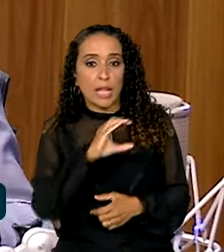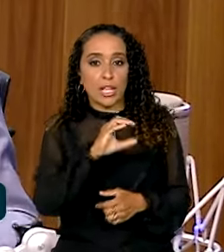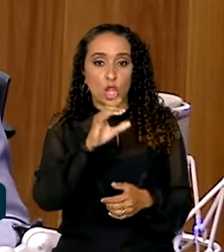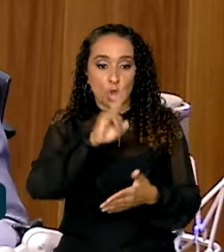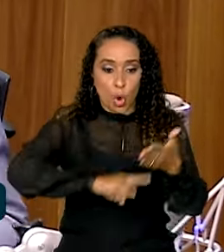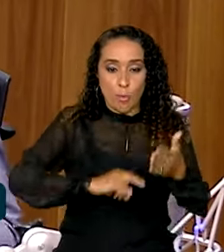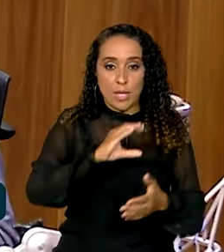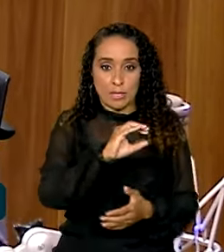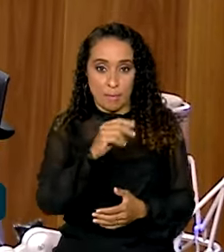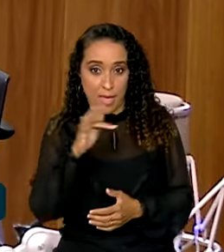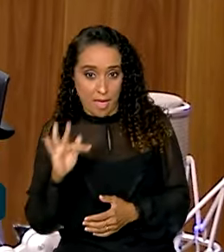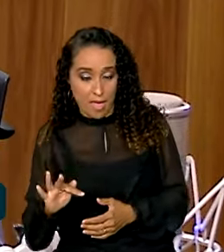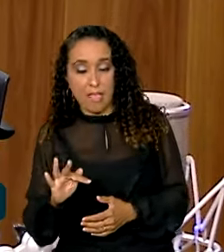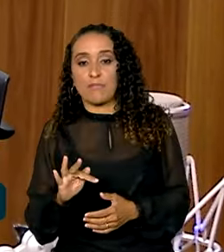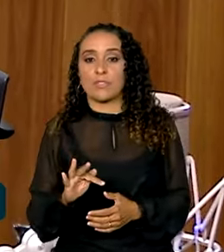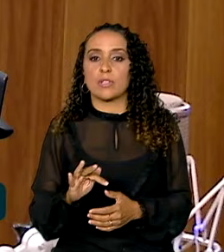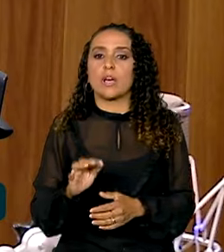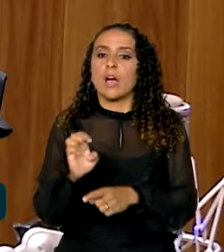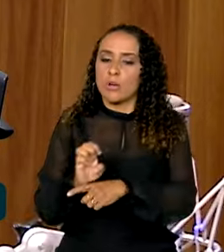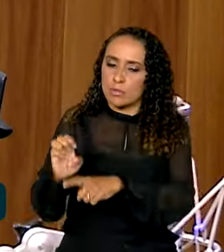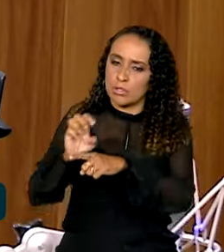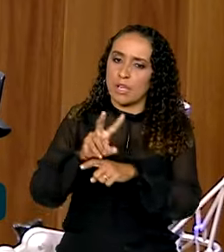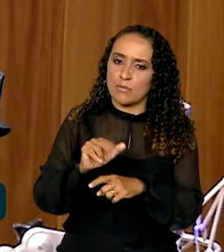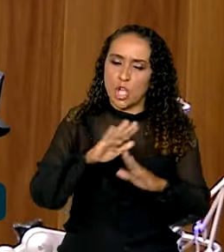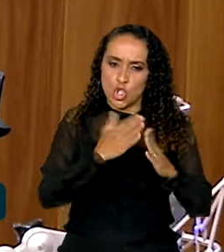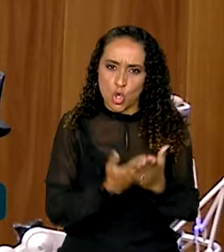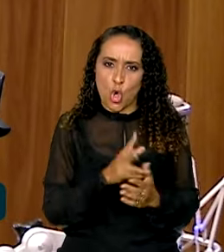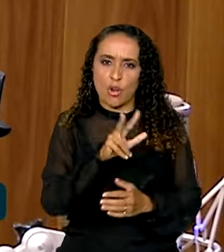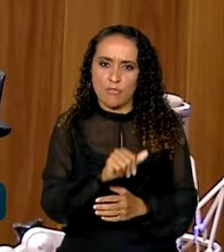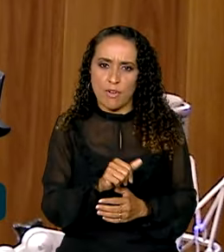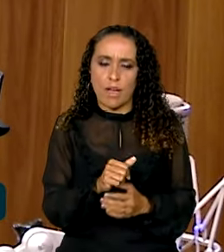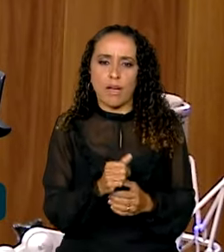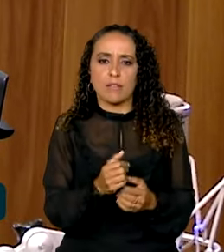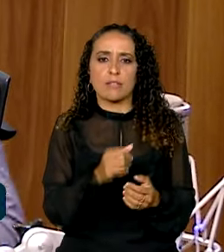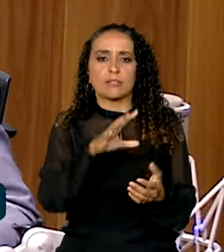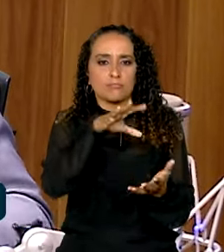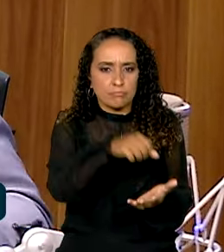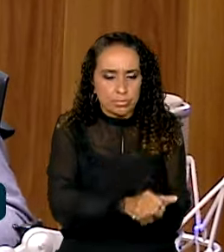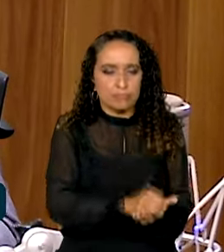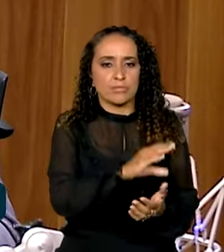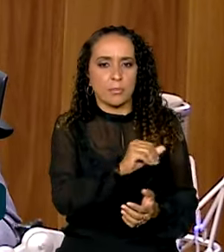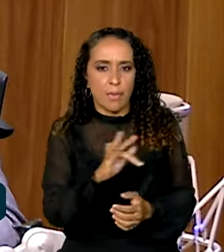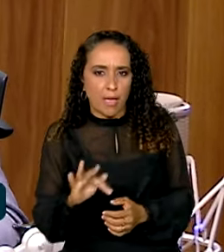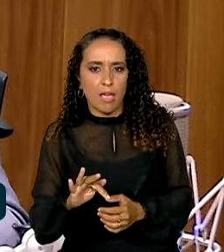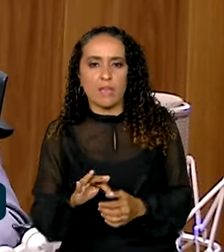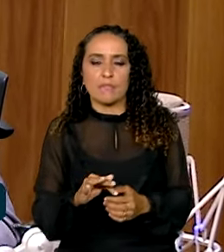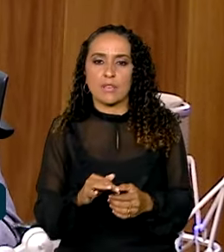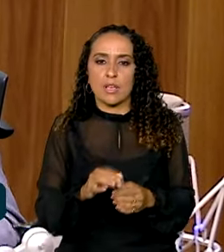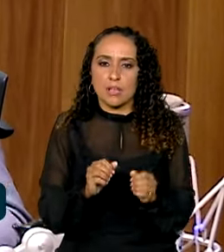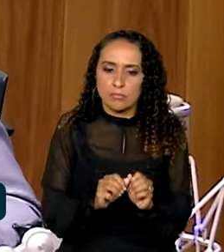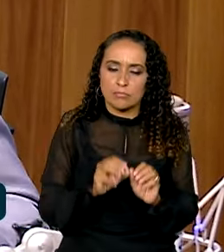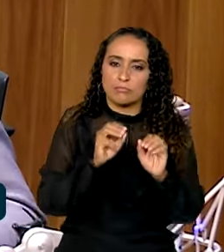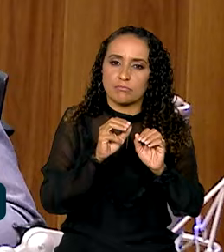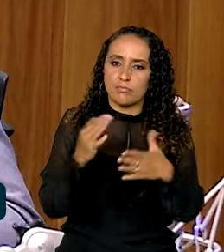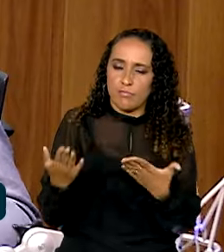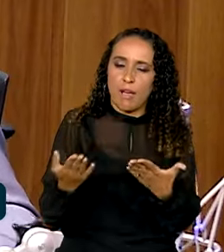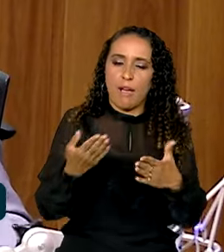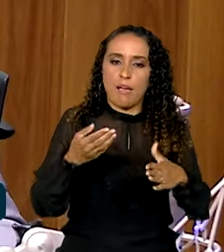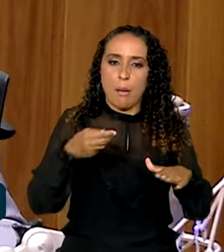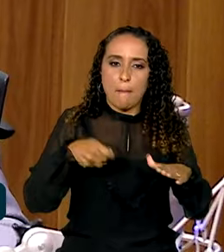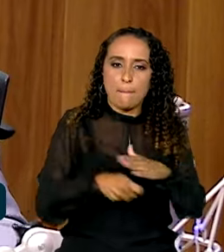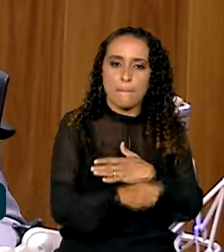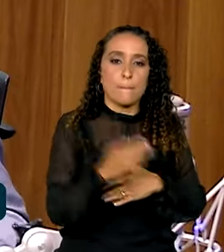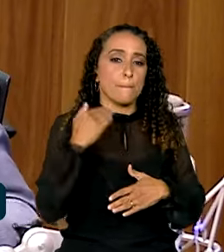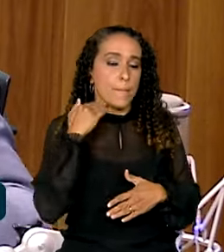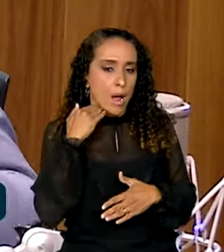quantidade pequena, o Estado vai ter, a escola vai lá tirar o CPF do aluno, vai ser aberta automaticamente uma conta para todos